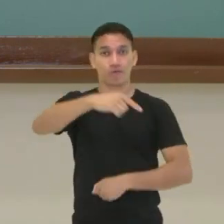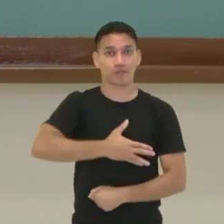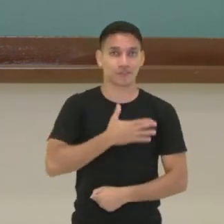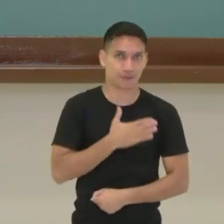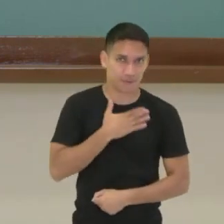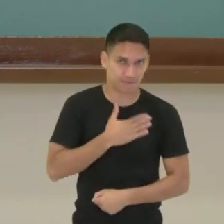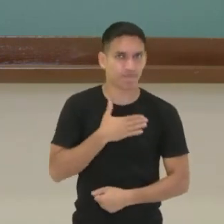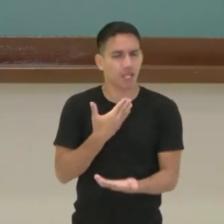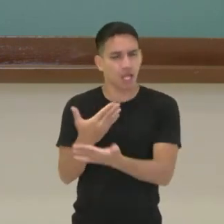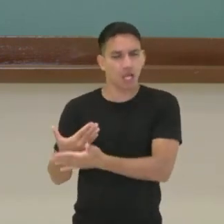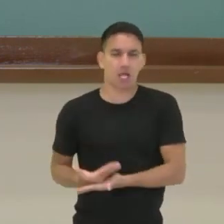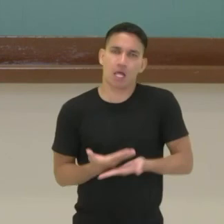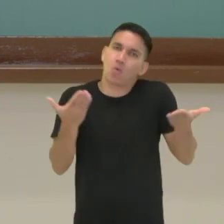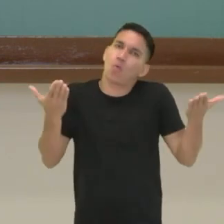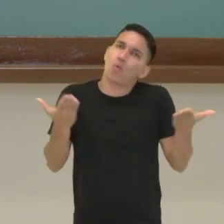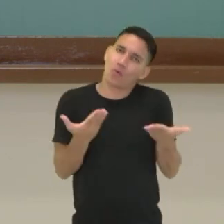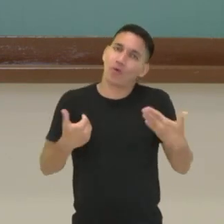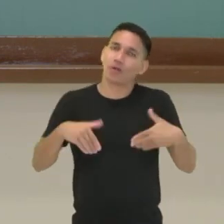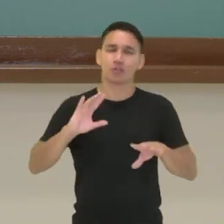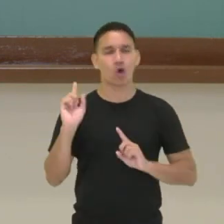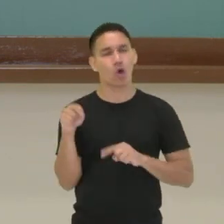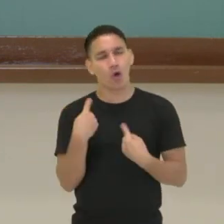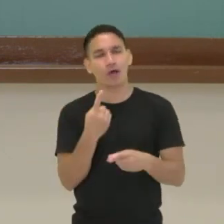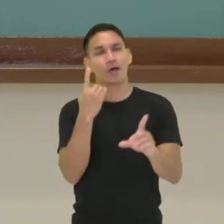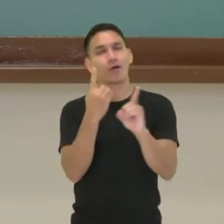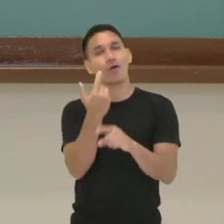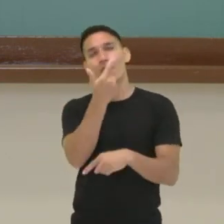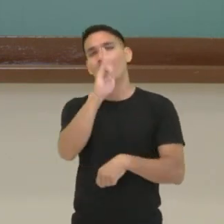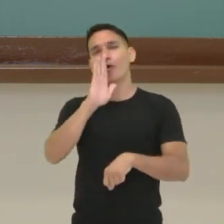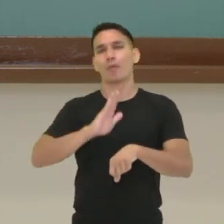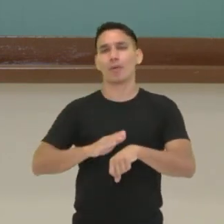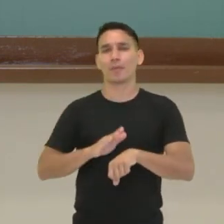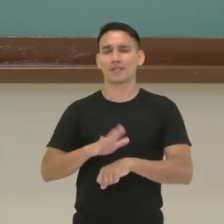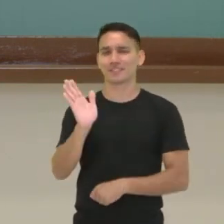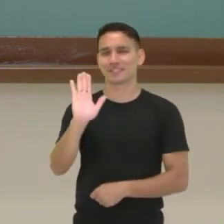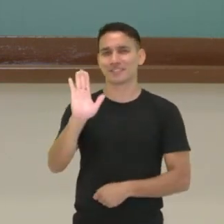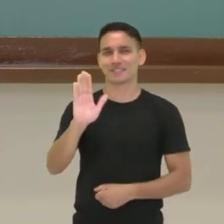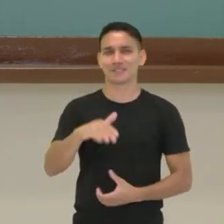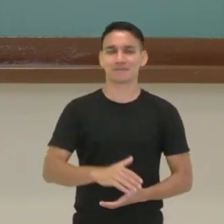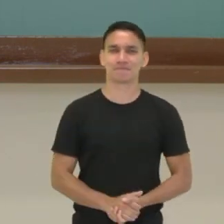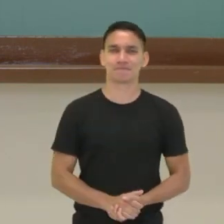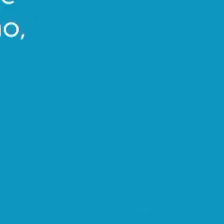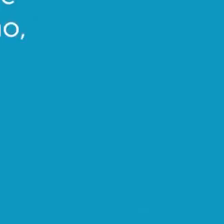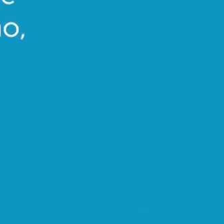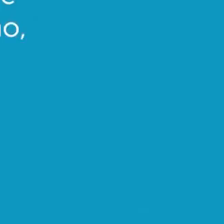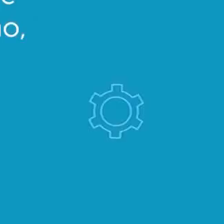tenham gostado da aula de hoje e a gente se vê numa próxima. Tchau, tchau!